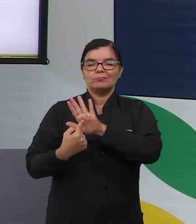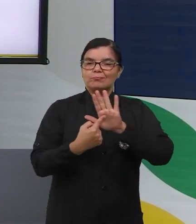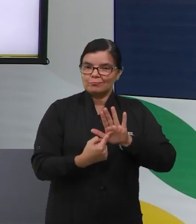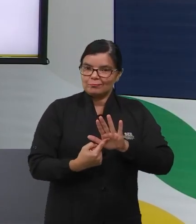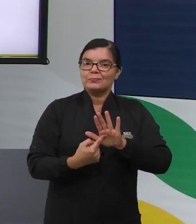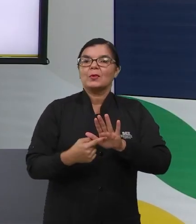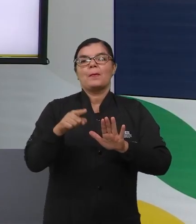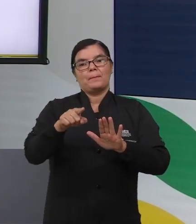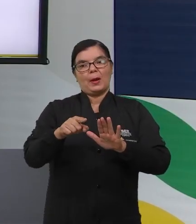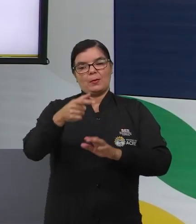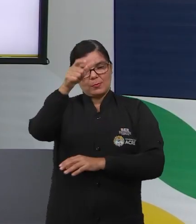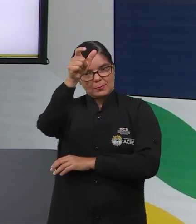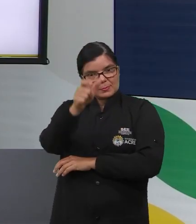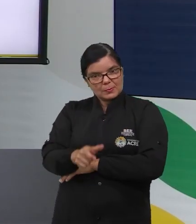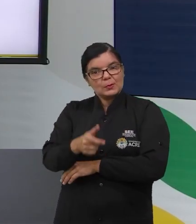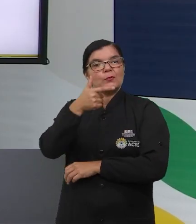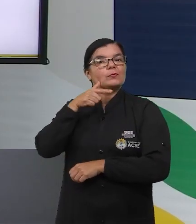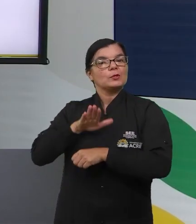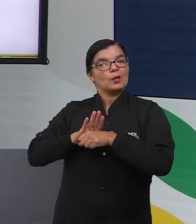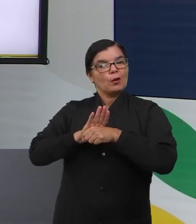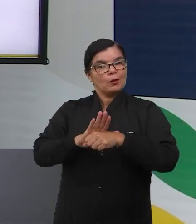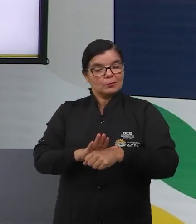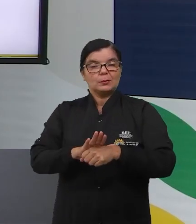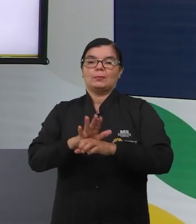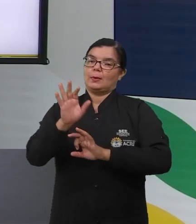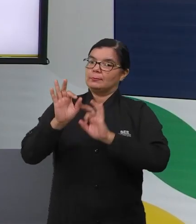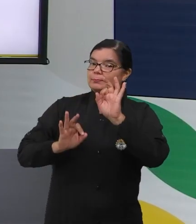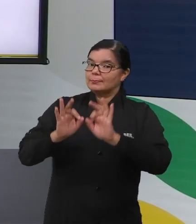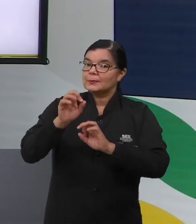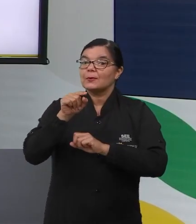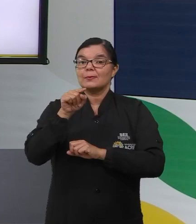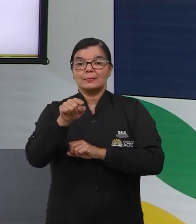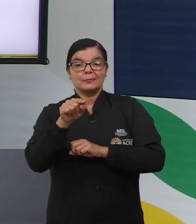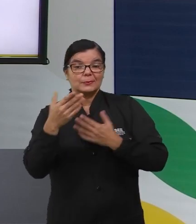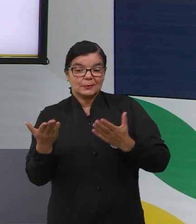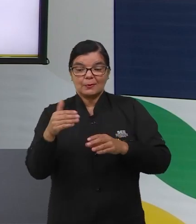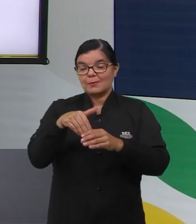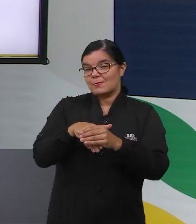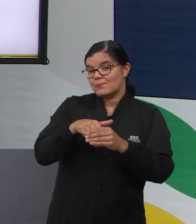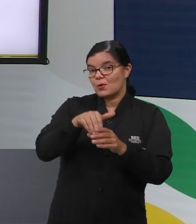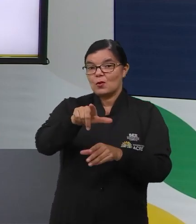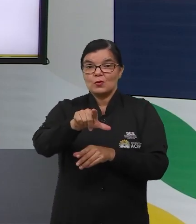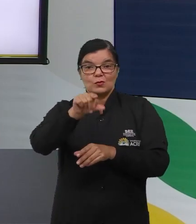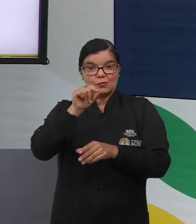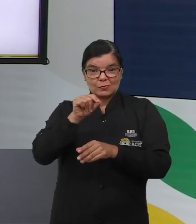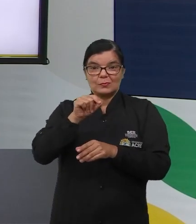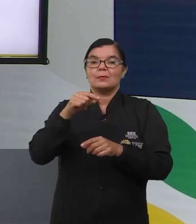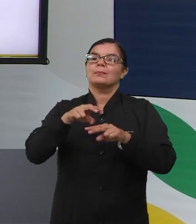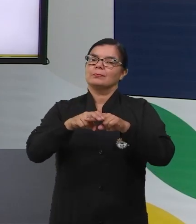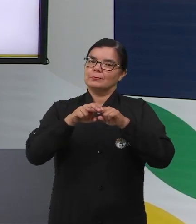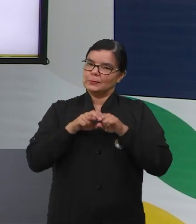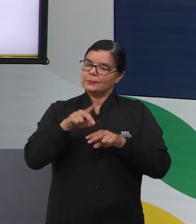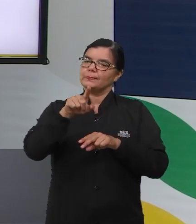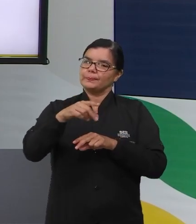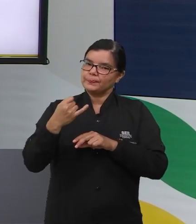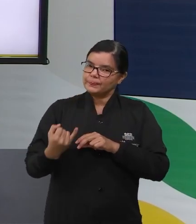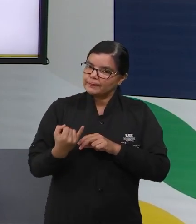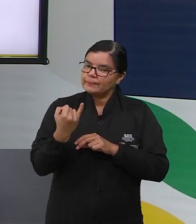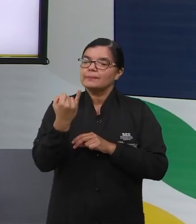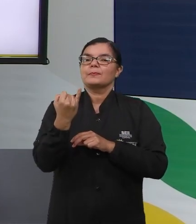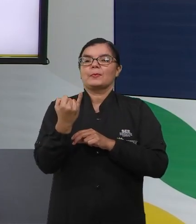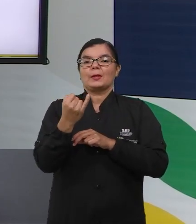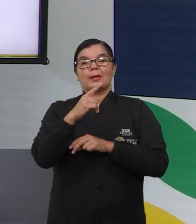você, como indivíduo, você contribui para a construção, porque é você que vai lá e vota, escolhe, direciona. Então, por isso que é importante